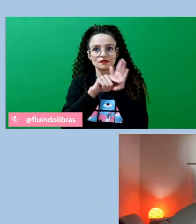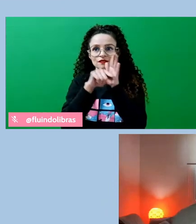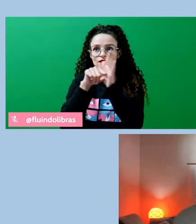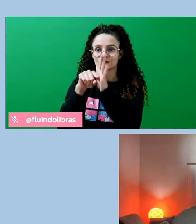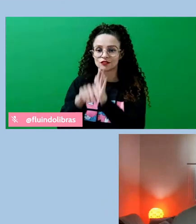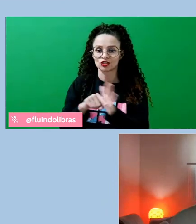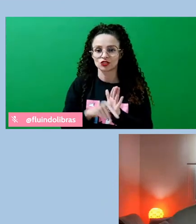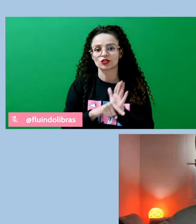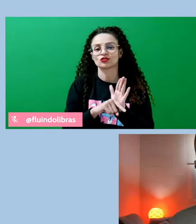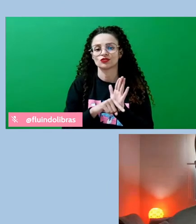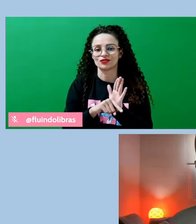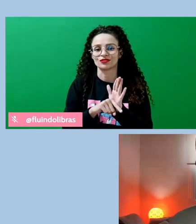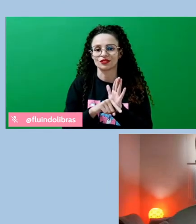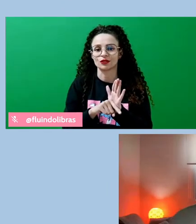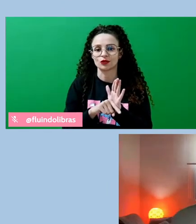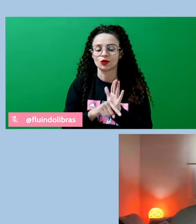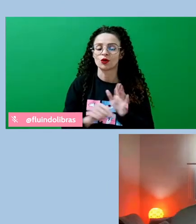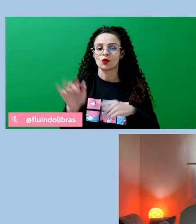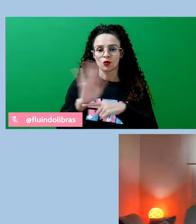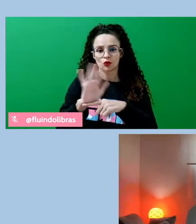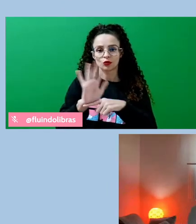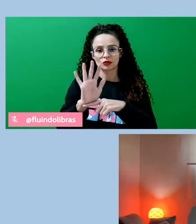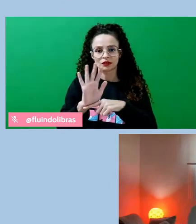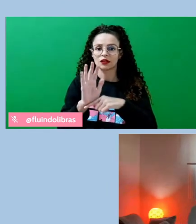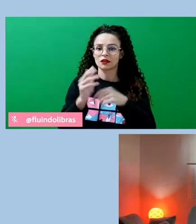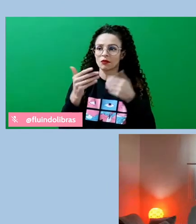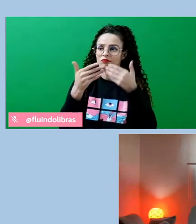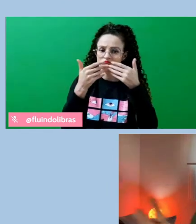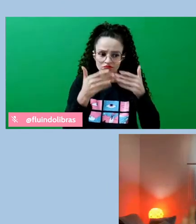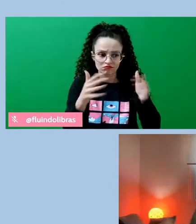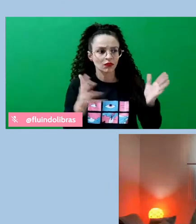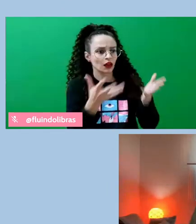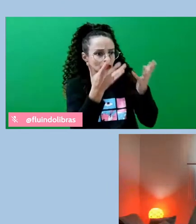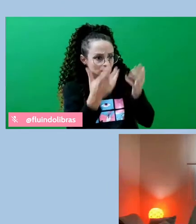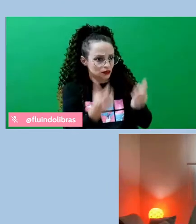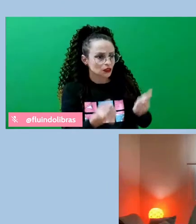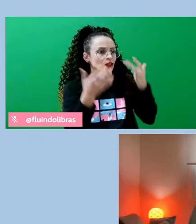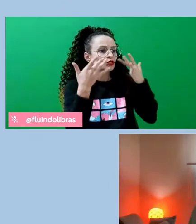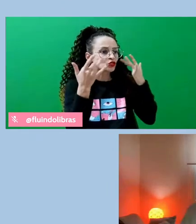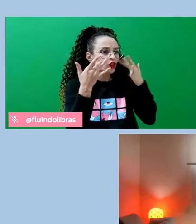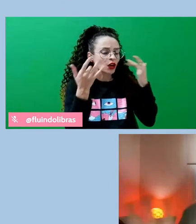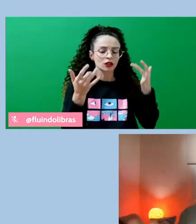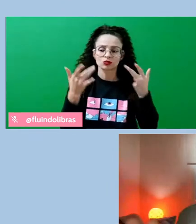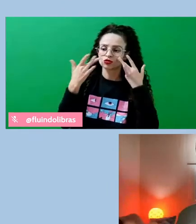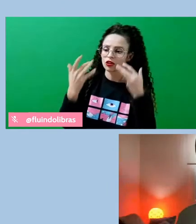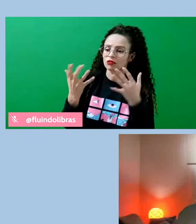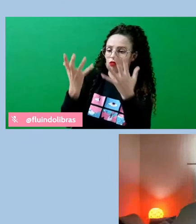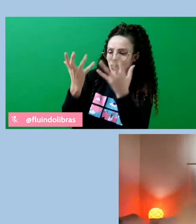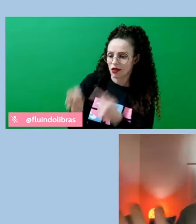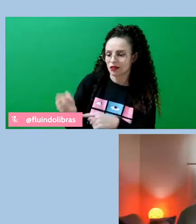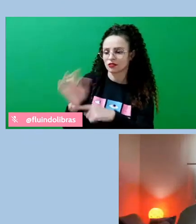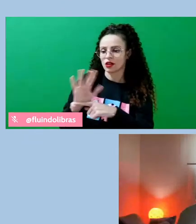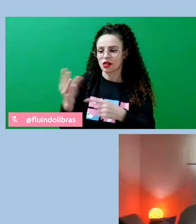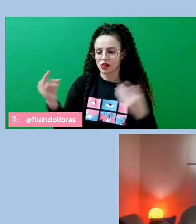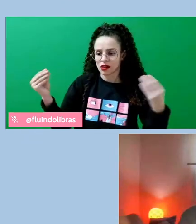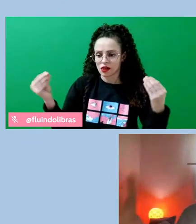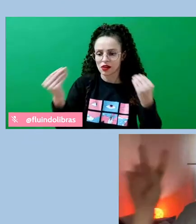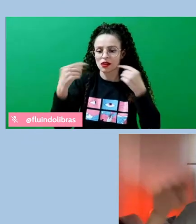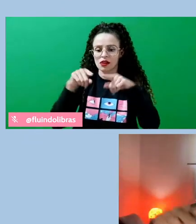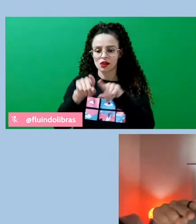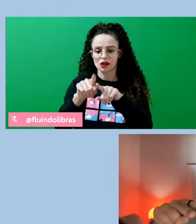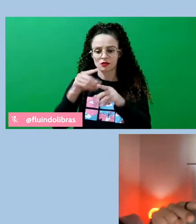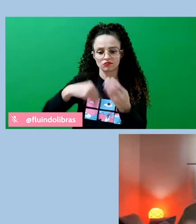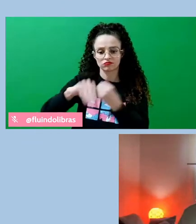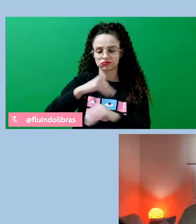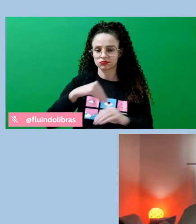cinema chega também aberto a descobrir o teatro, e o teatro também, ninguém está ali com certeza, não é que a gente chegou assim, ah, então é cinema, então assim, plano contra